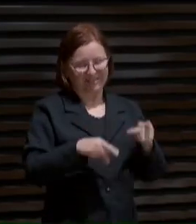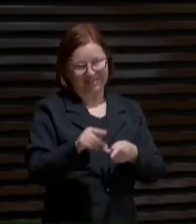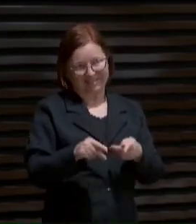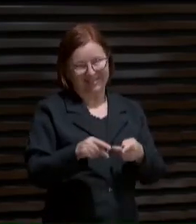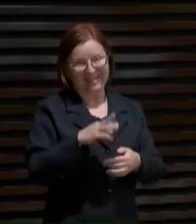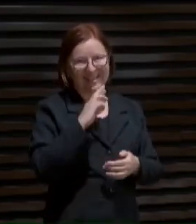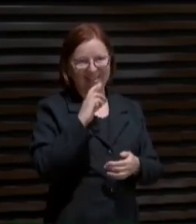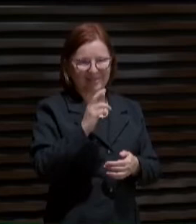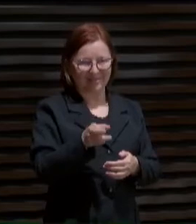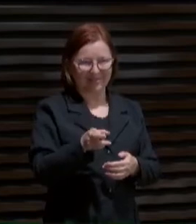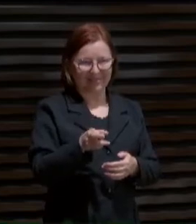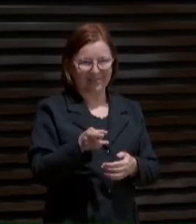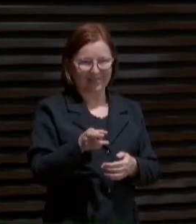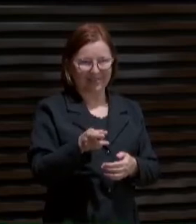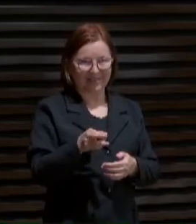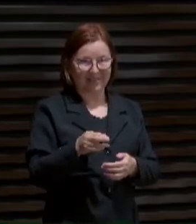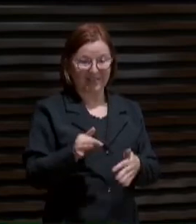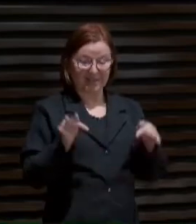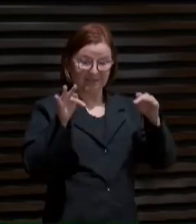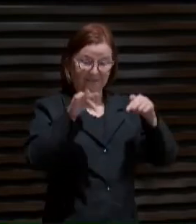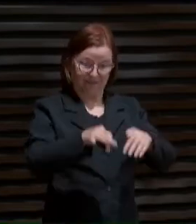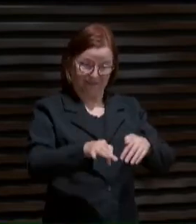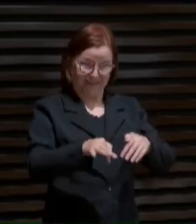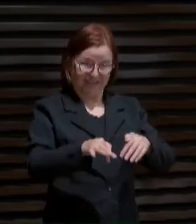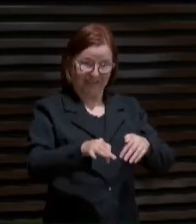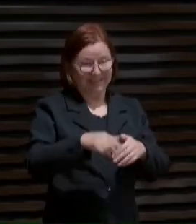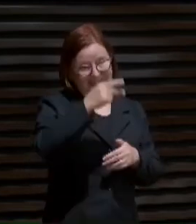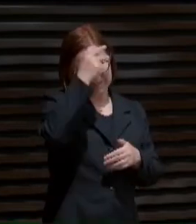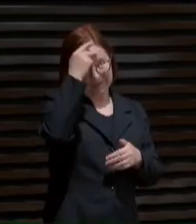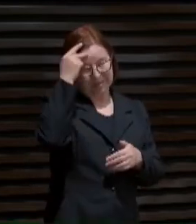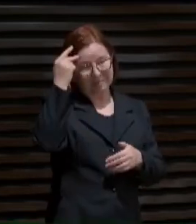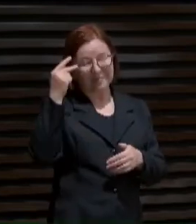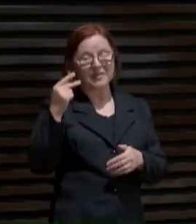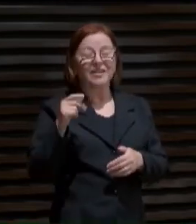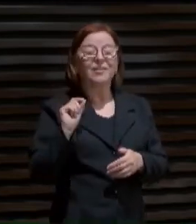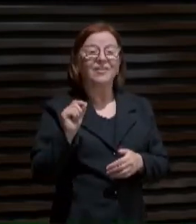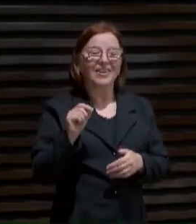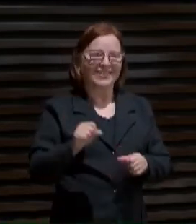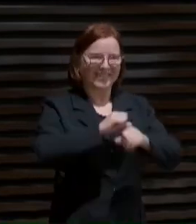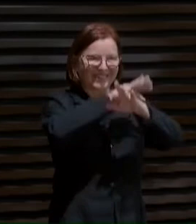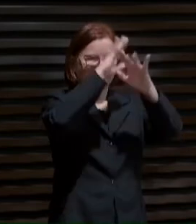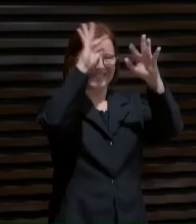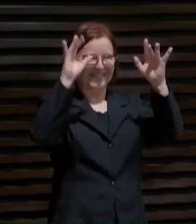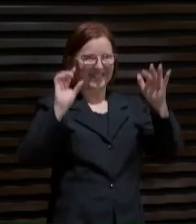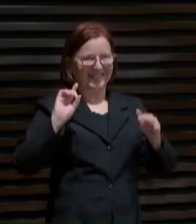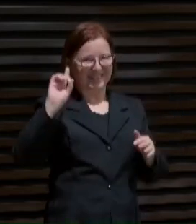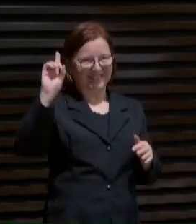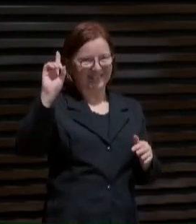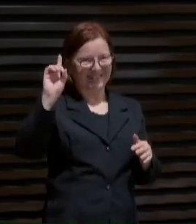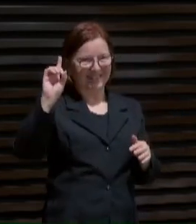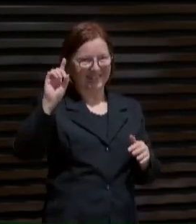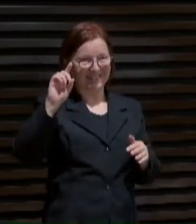sobre o fim principal do ser humano é esta é glorificar a Deus e gozá-lo